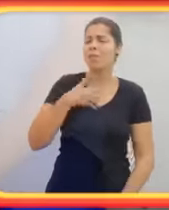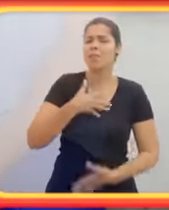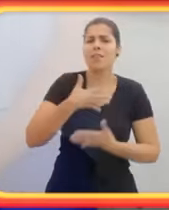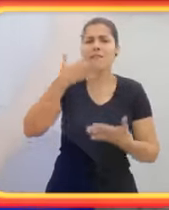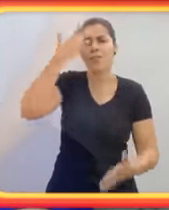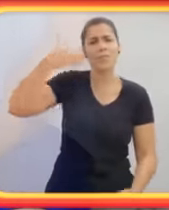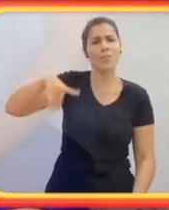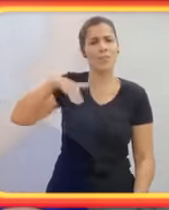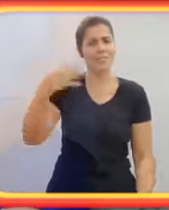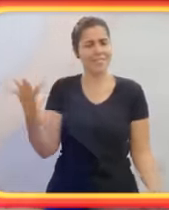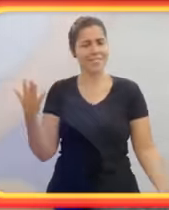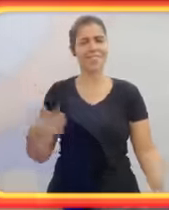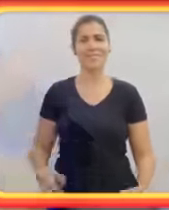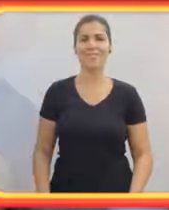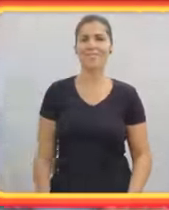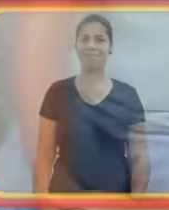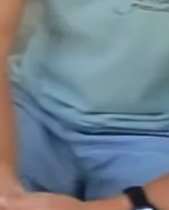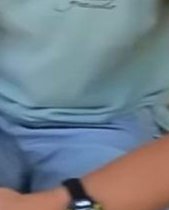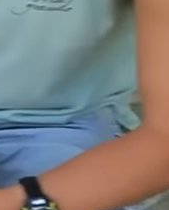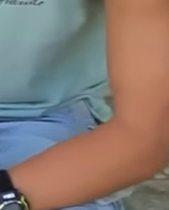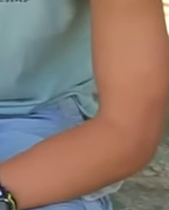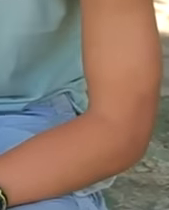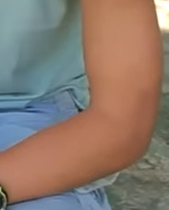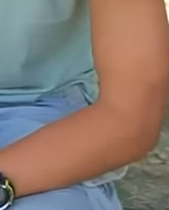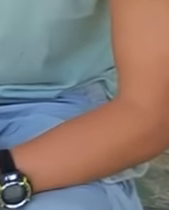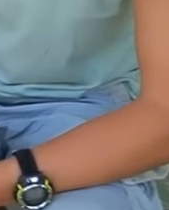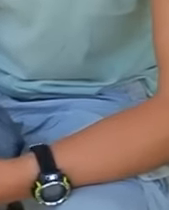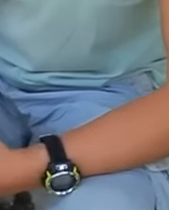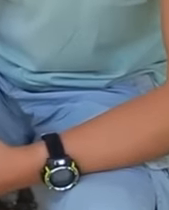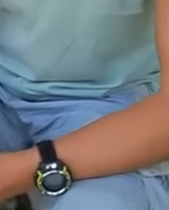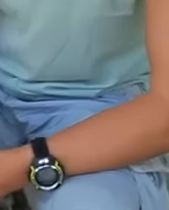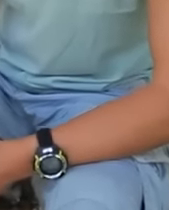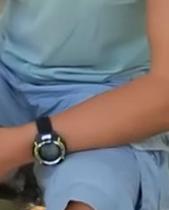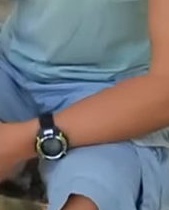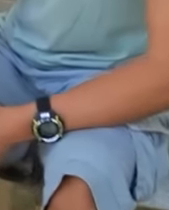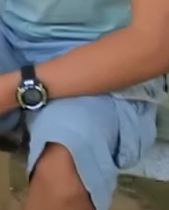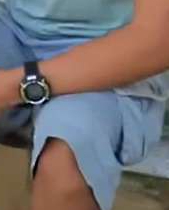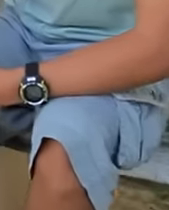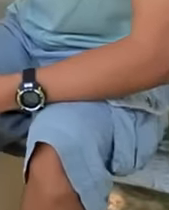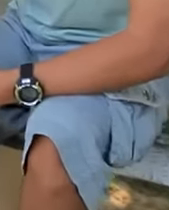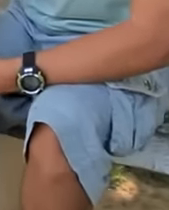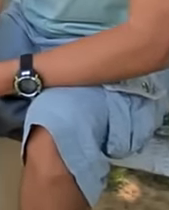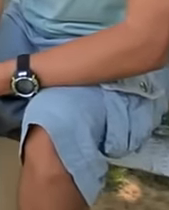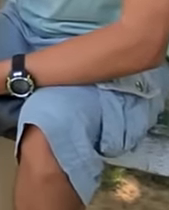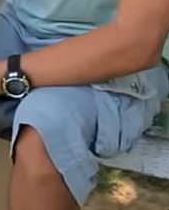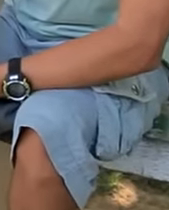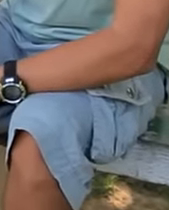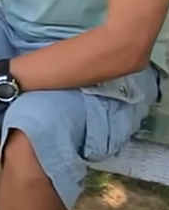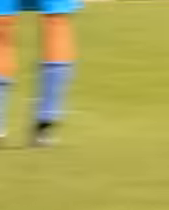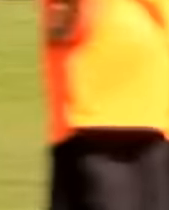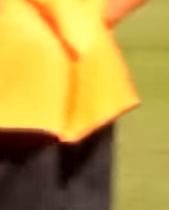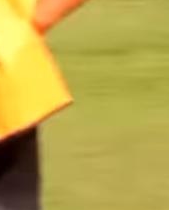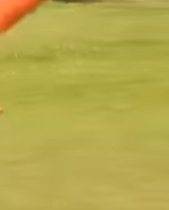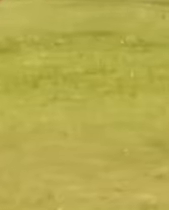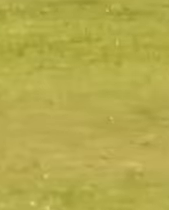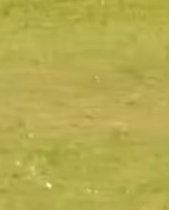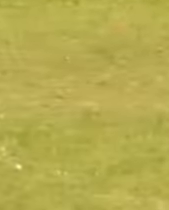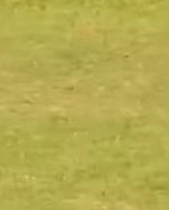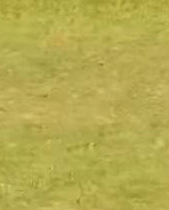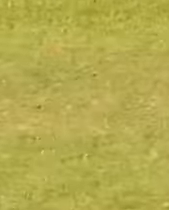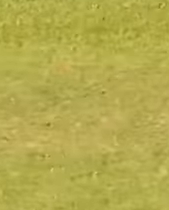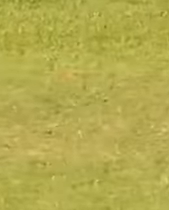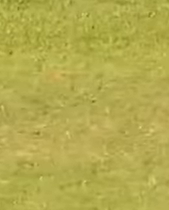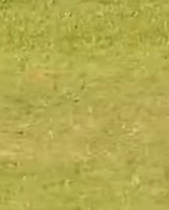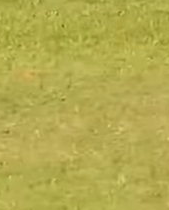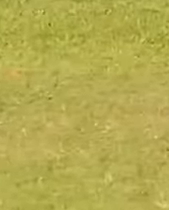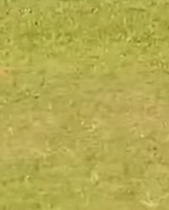obrigado. Bim, obrigado pela sua participação, valeu por tudo. Então é isso, minha gente.